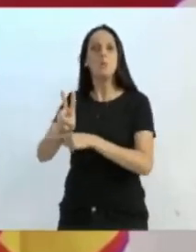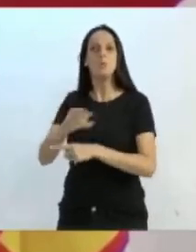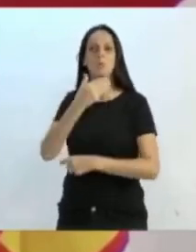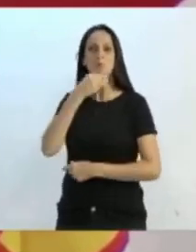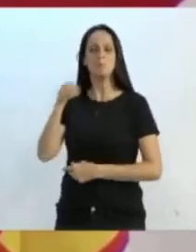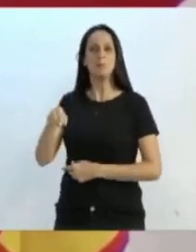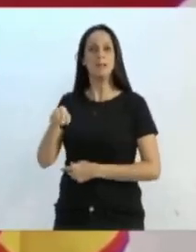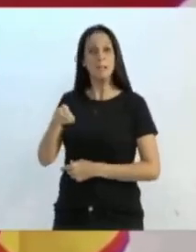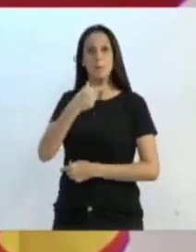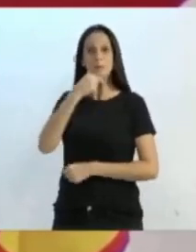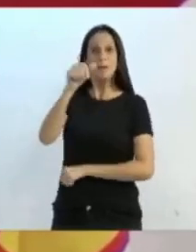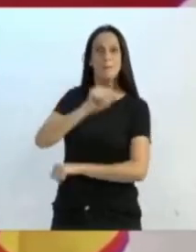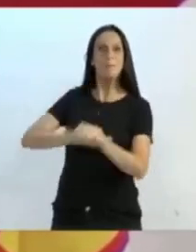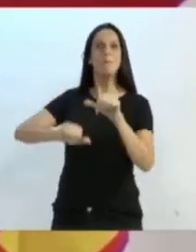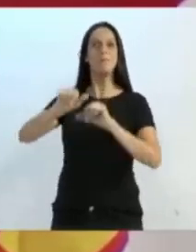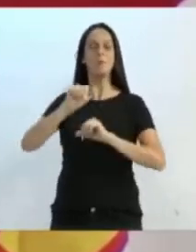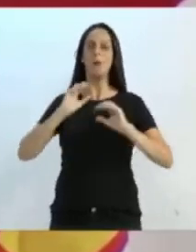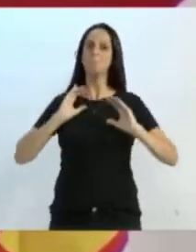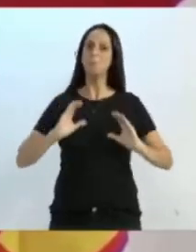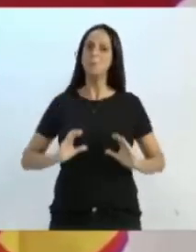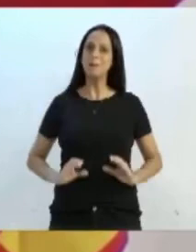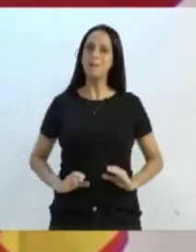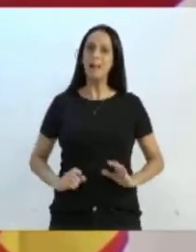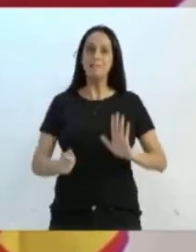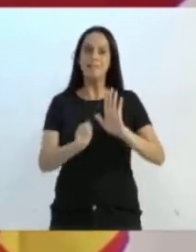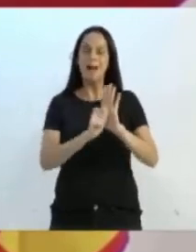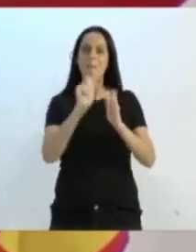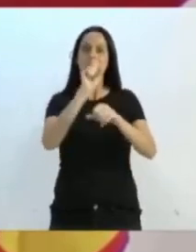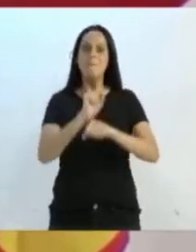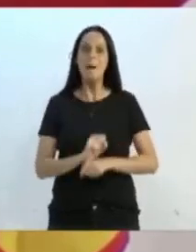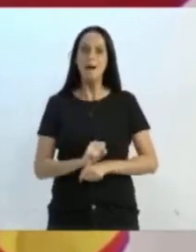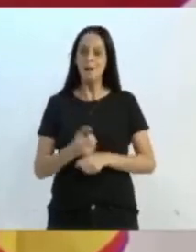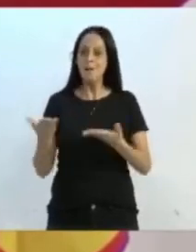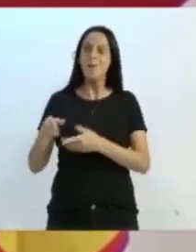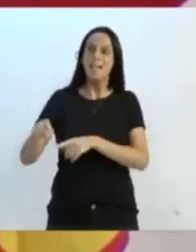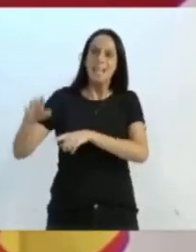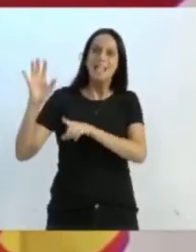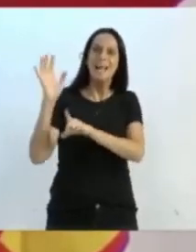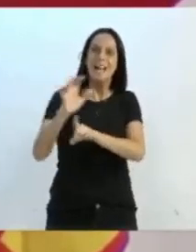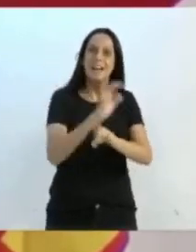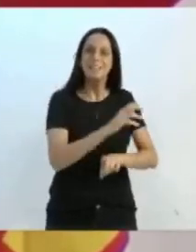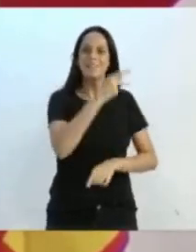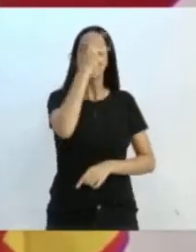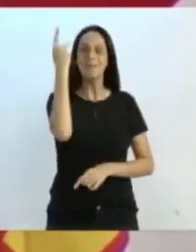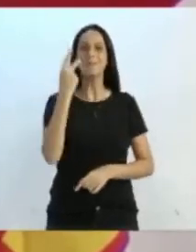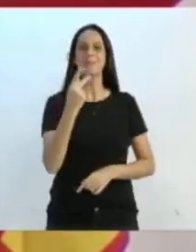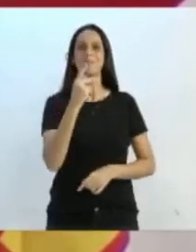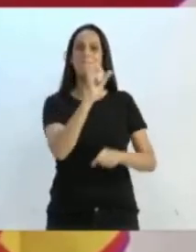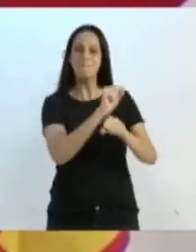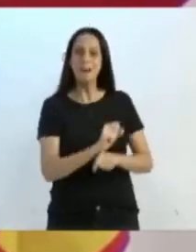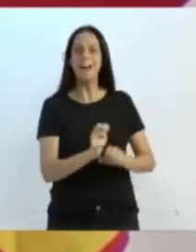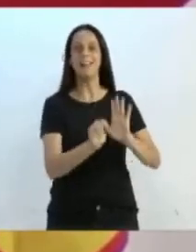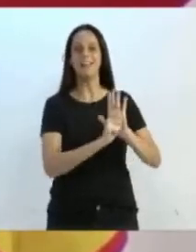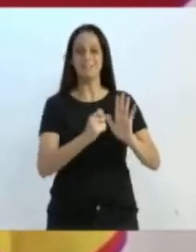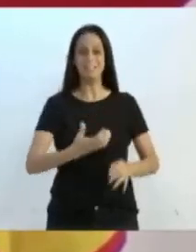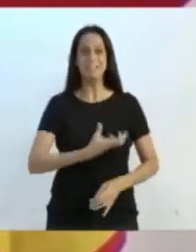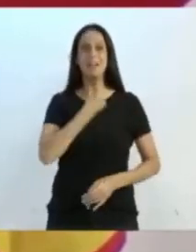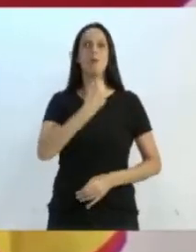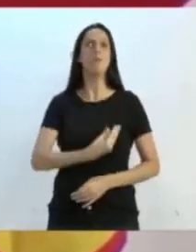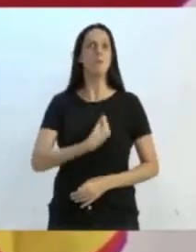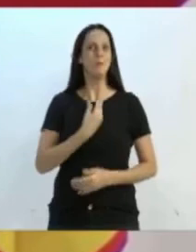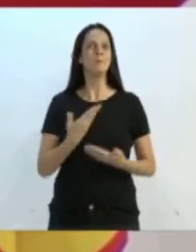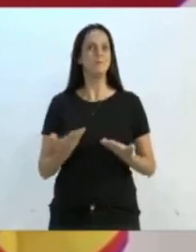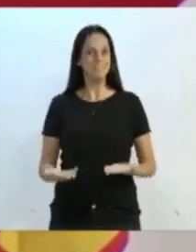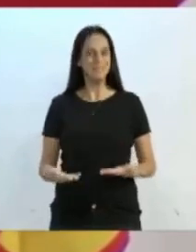Situações como essa se repetem a cada dia. Esse mesmo pastor, esse mesmo grupo Salva-Vidas, distribuiu